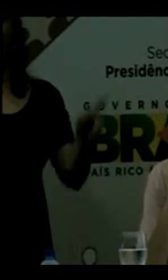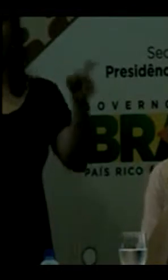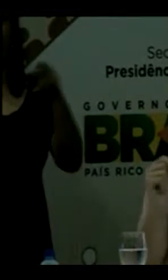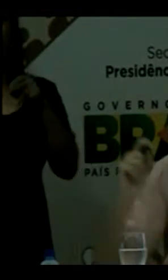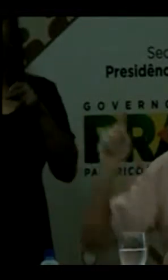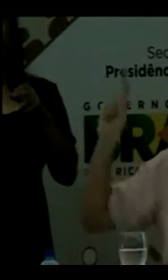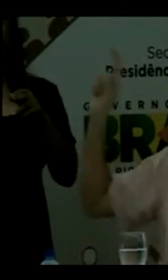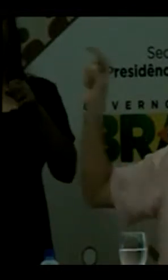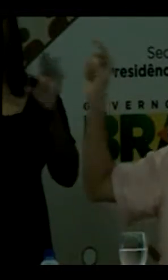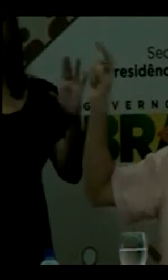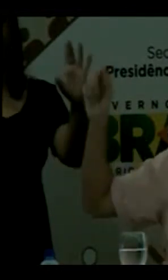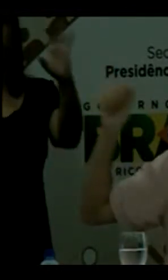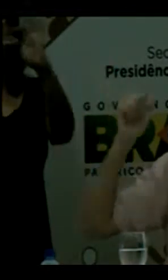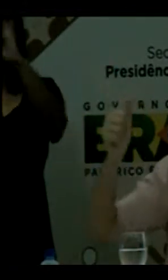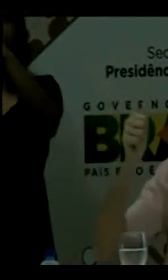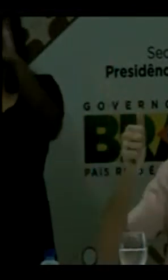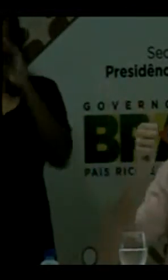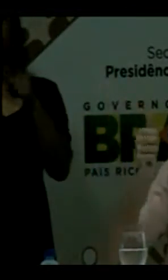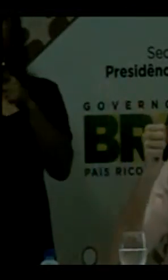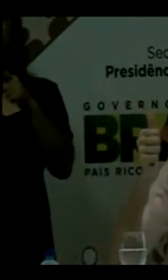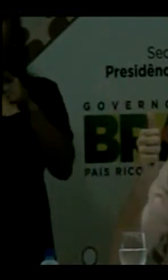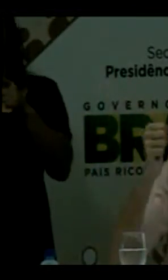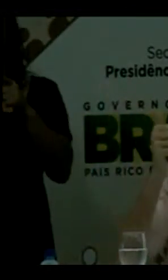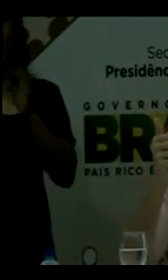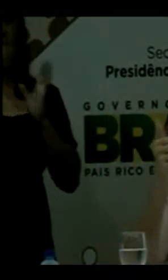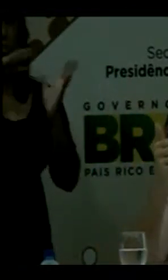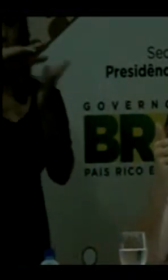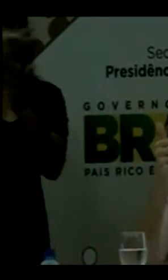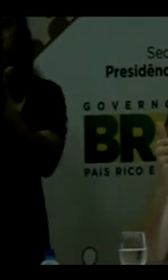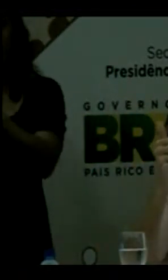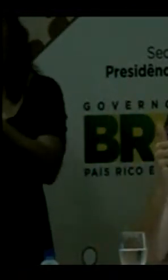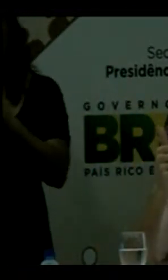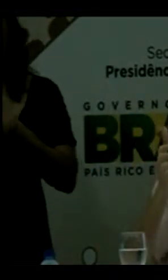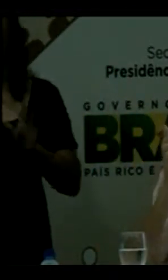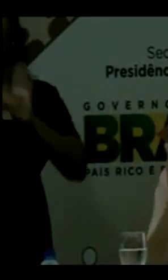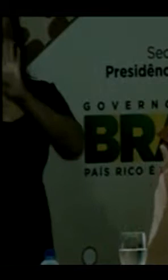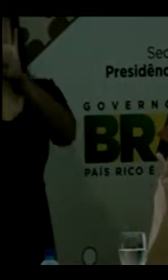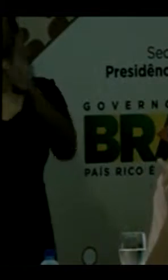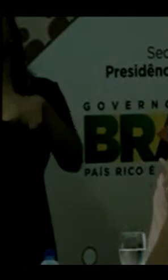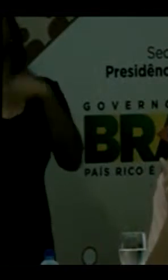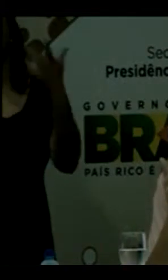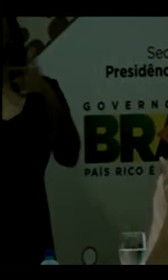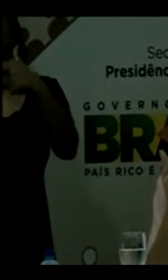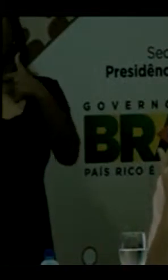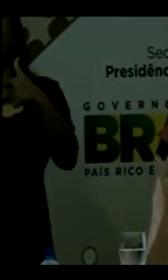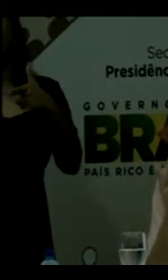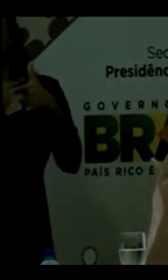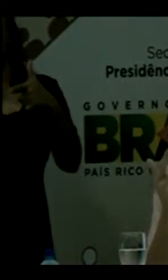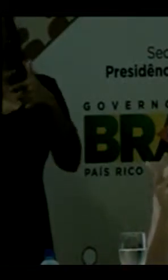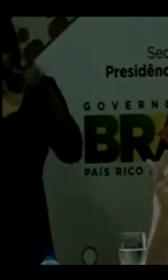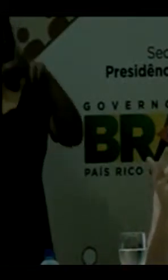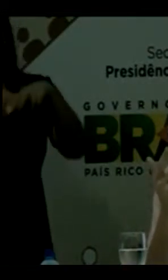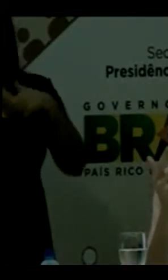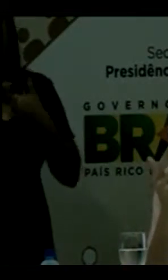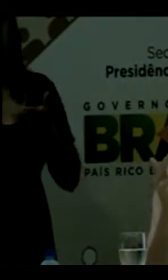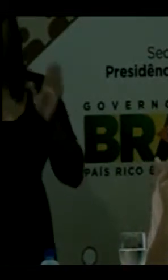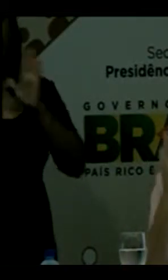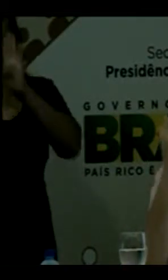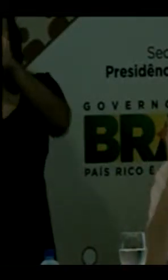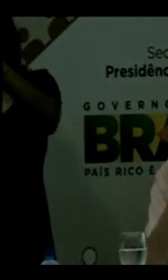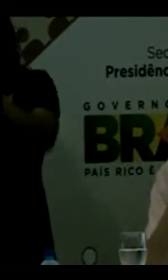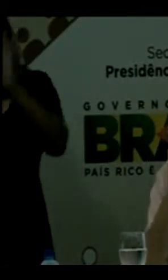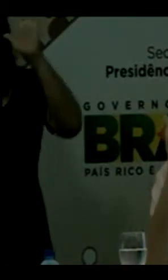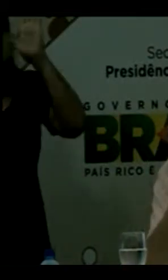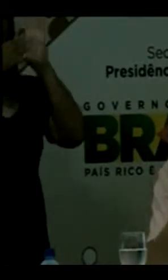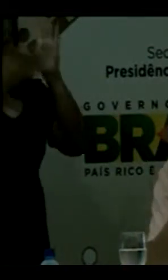importante? Porque as pessoas no mundo já estão falando o que está errado, quais são os problemas. Elas já têm as causas, já apontam essas propostas,